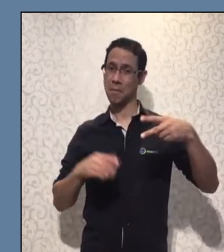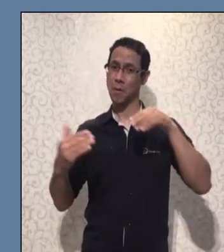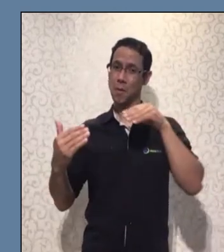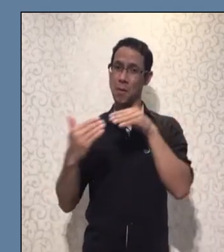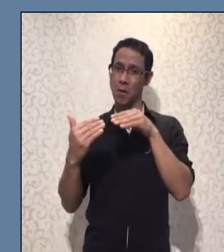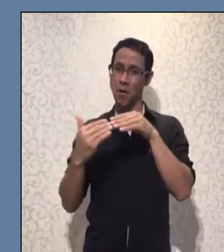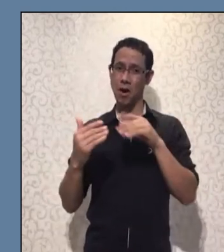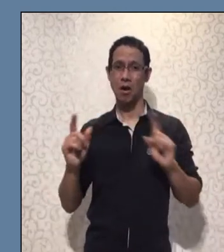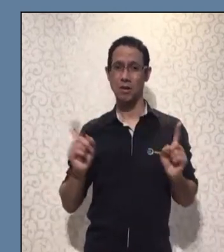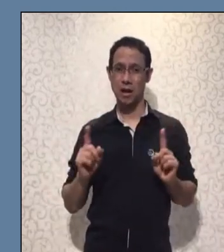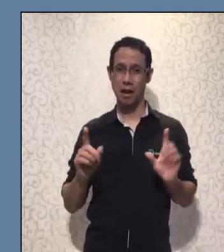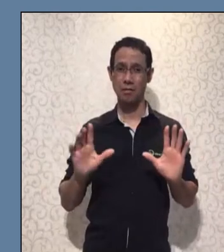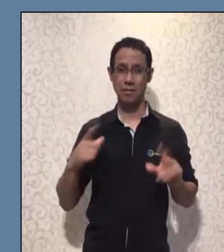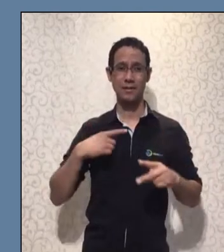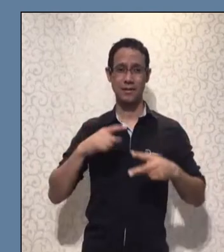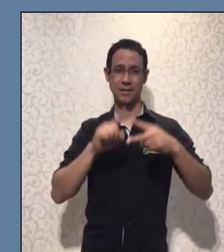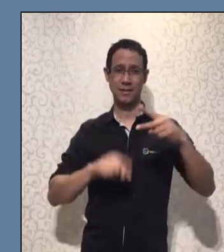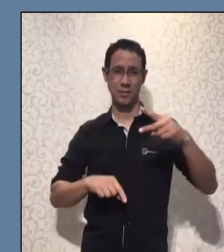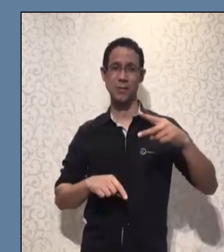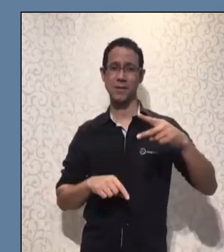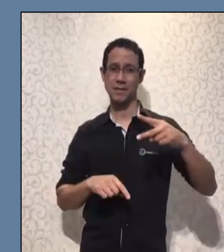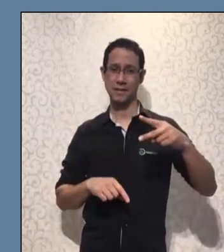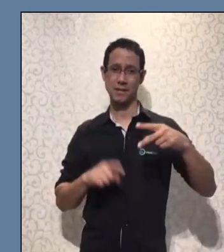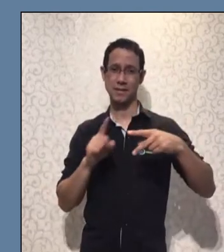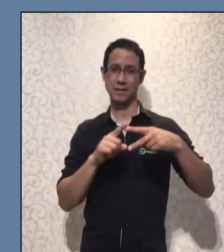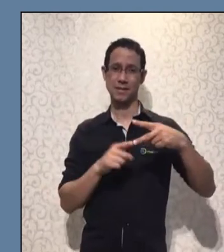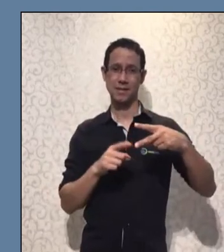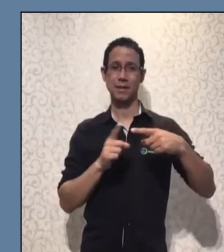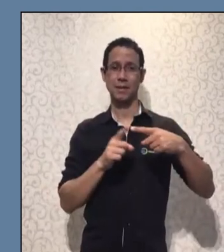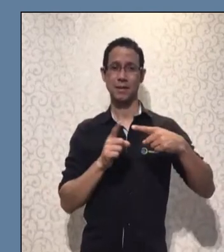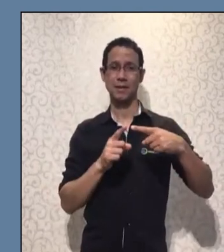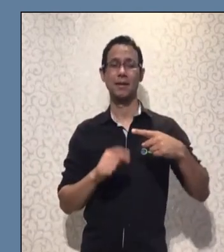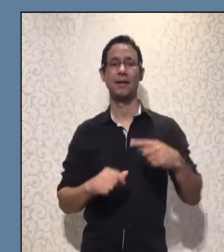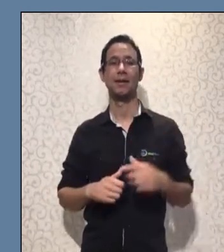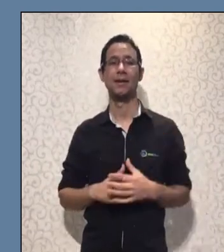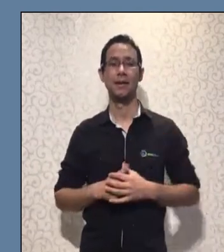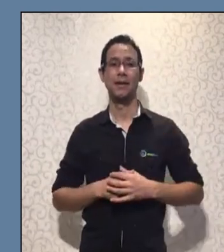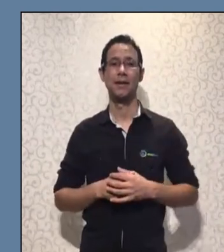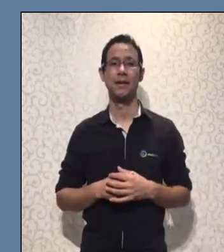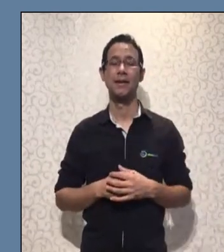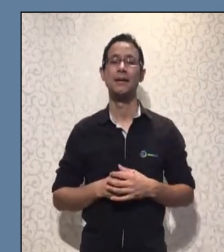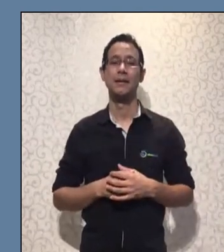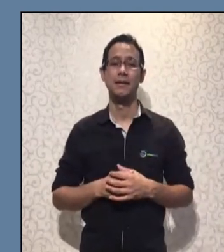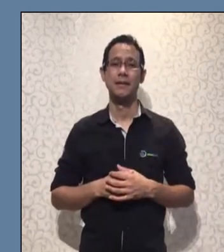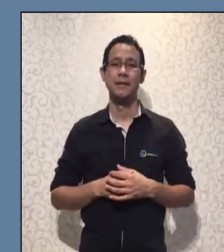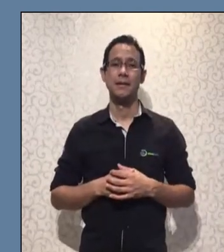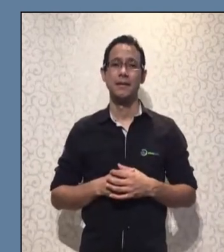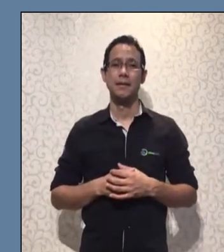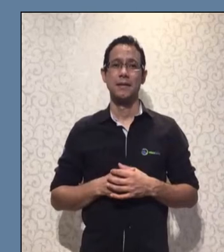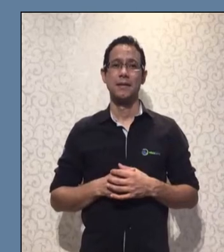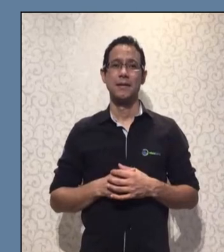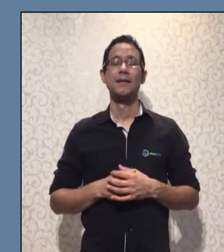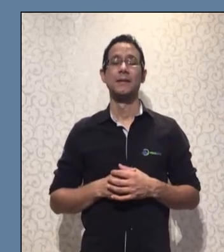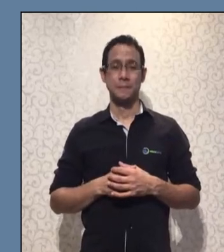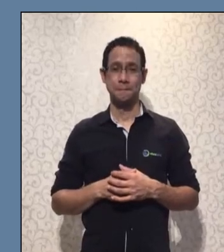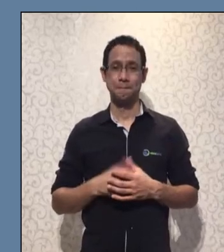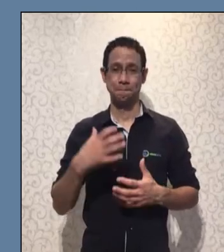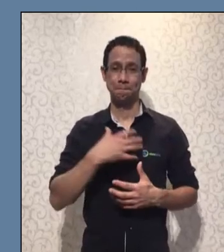acho que tem dois lados. Um lado é o fato dos